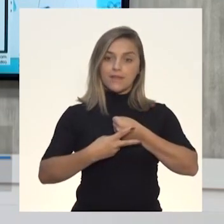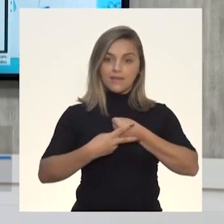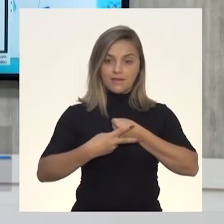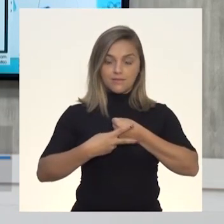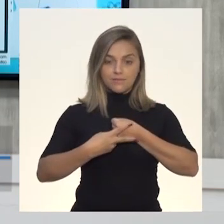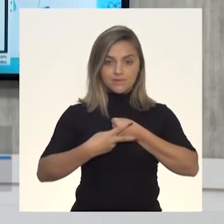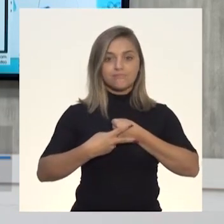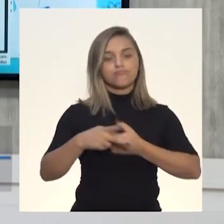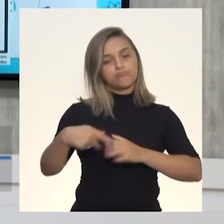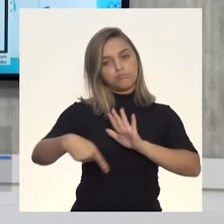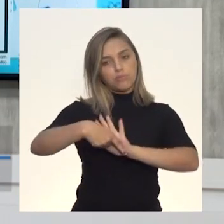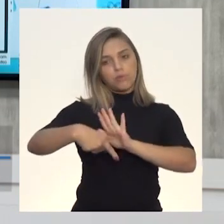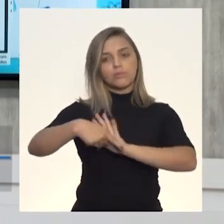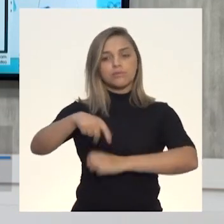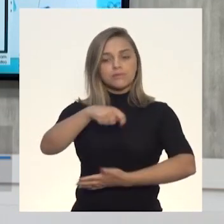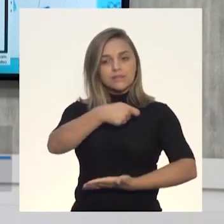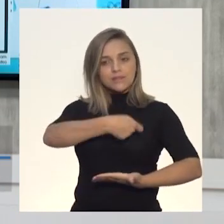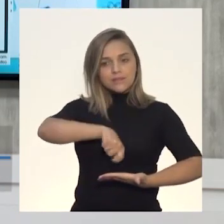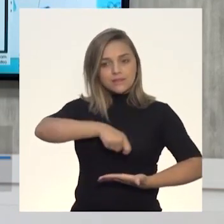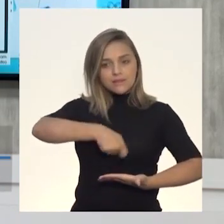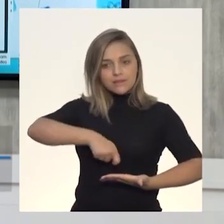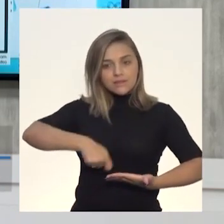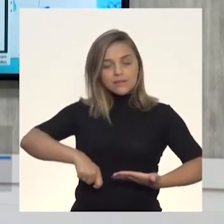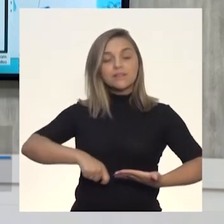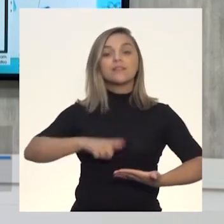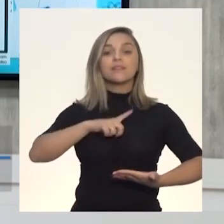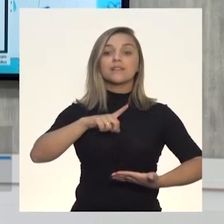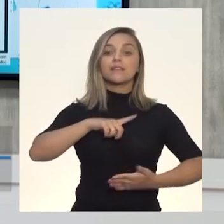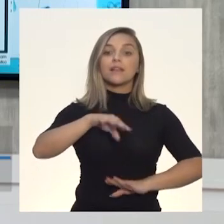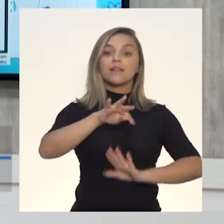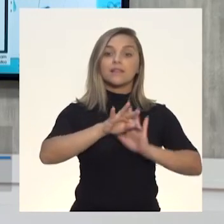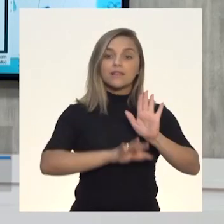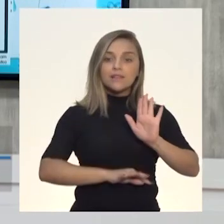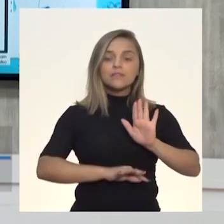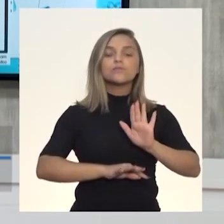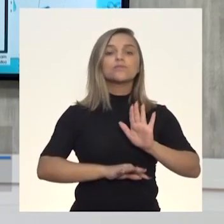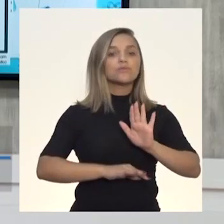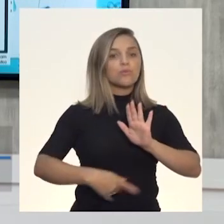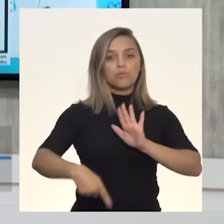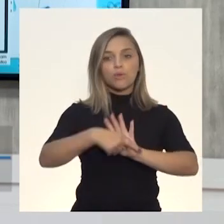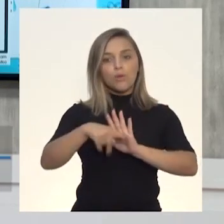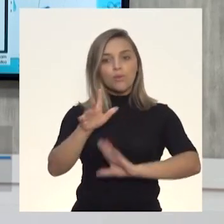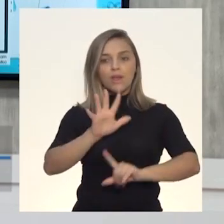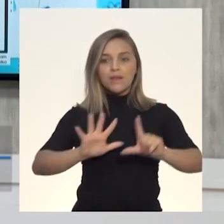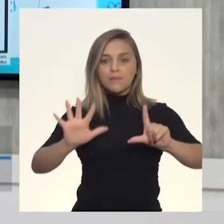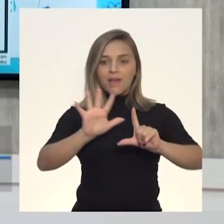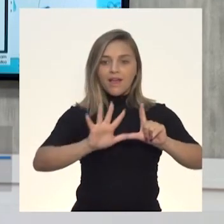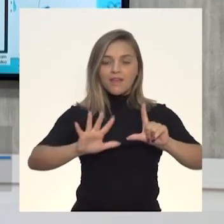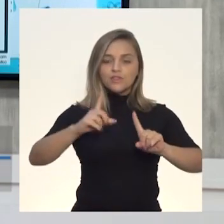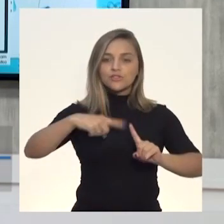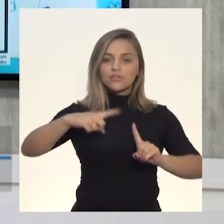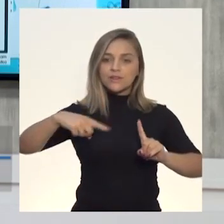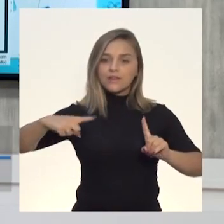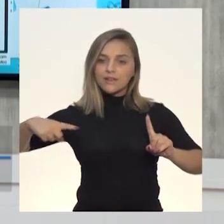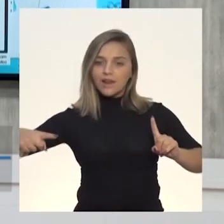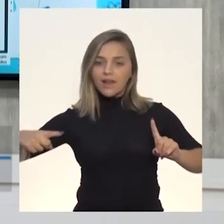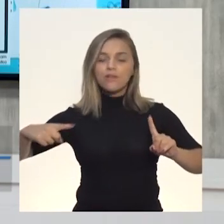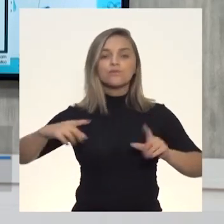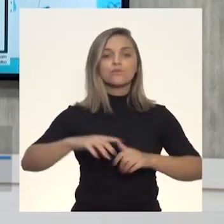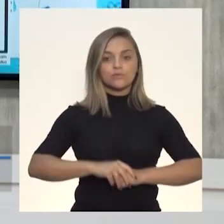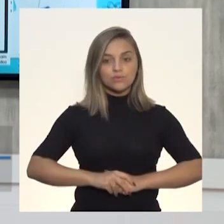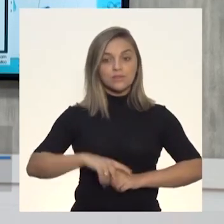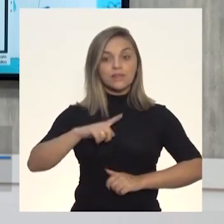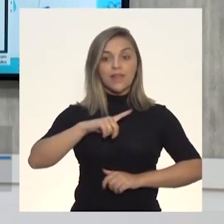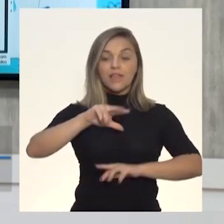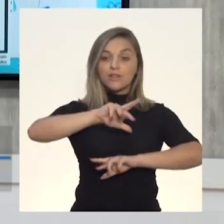não verbais. Ó, tem imagens, pode ter propaganda, então pode ter gráfico, pode ter